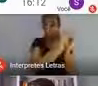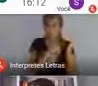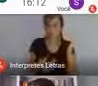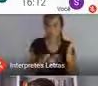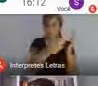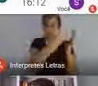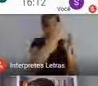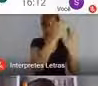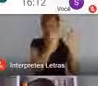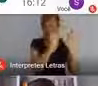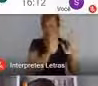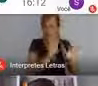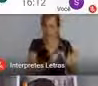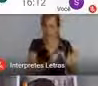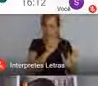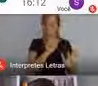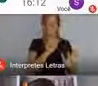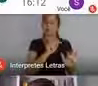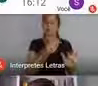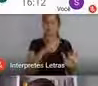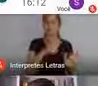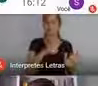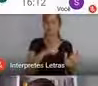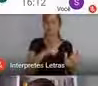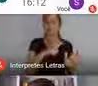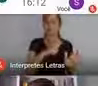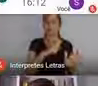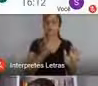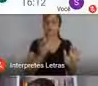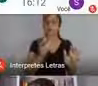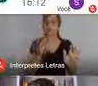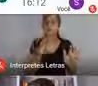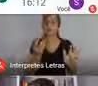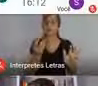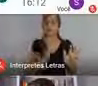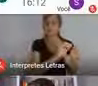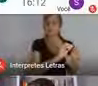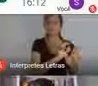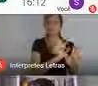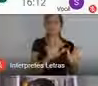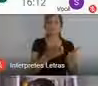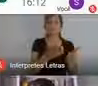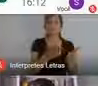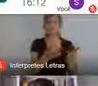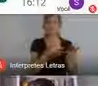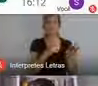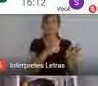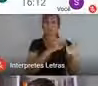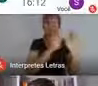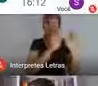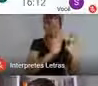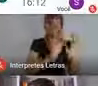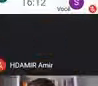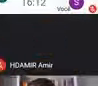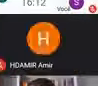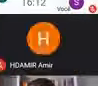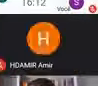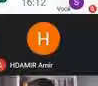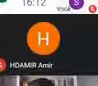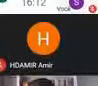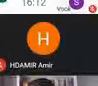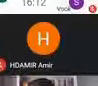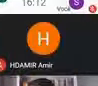do Google Meet está diferente do seu nome registrado no SIGA, então a gente usa o formulário para poder fazer